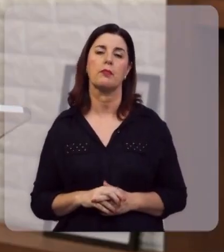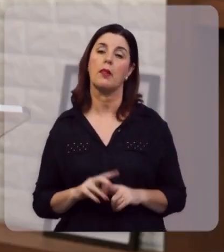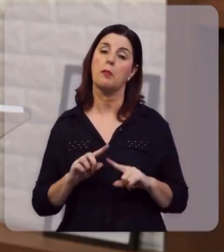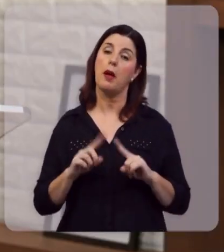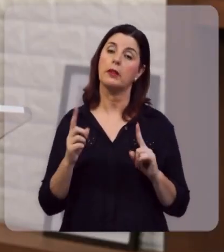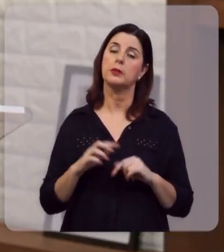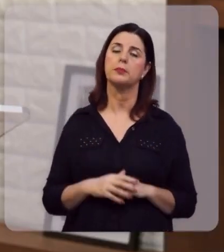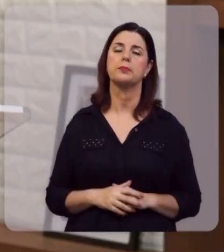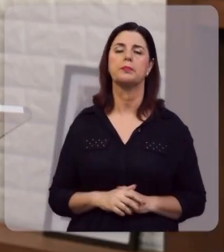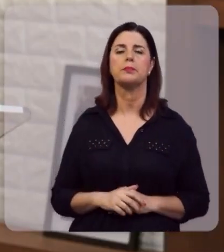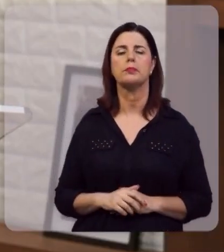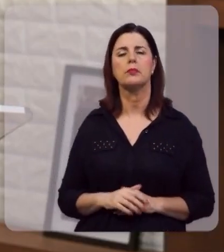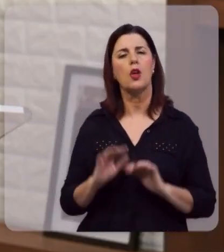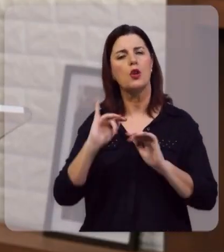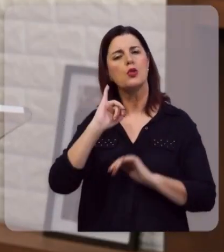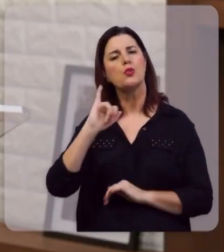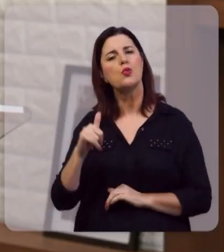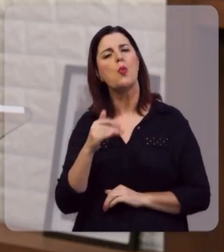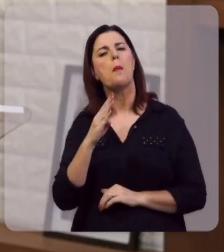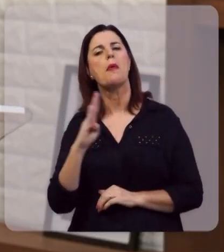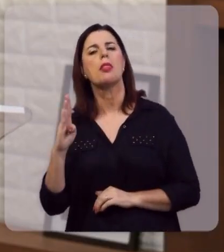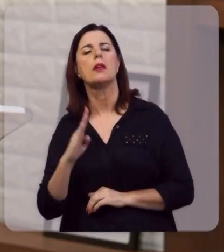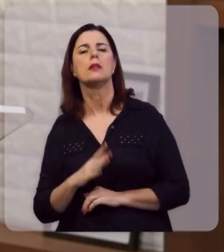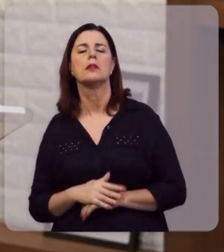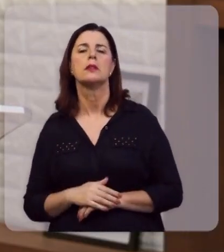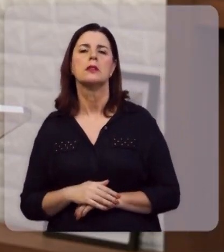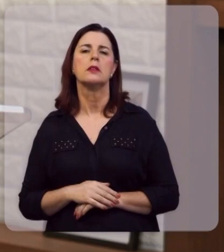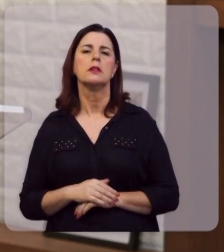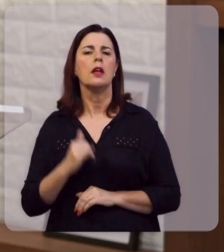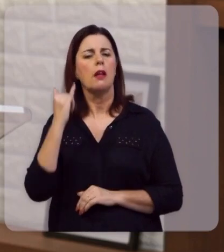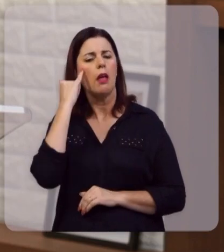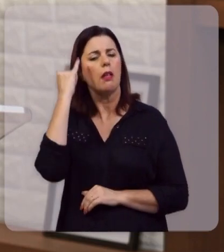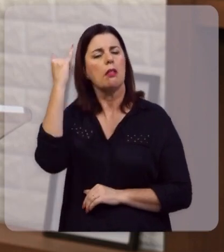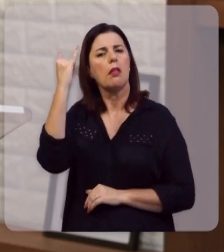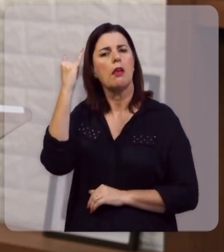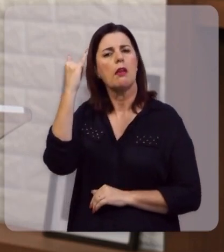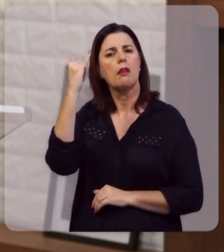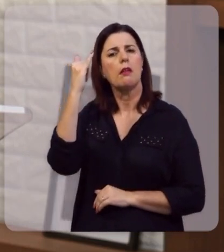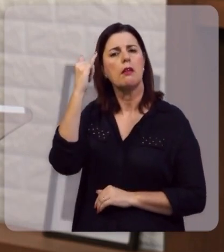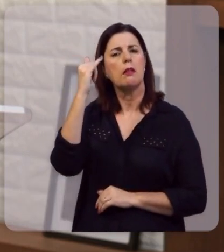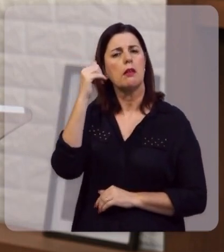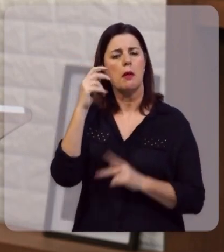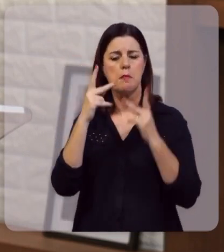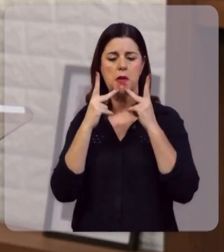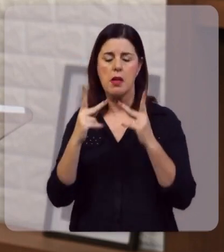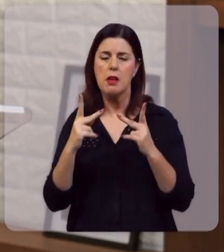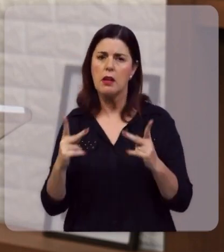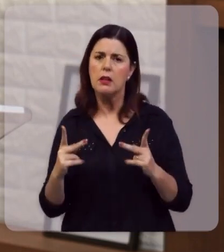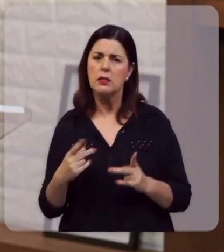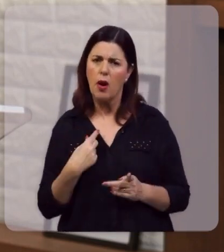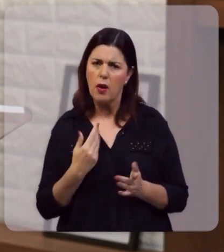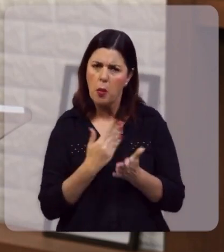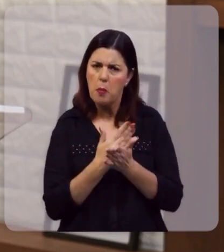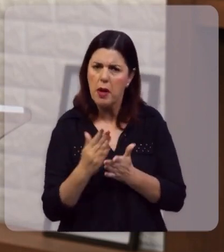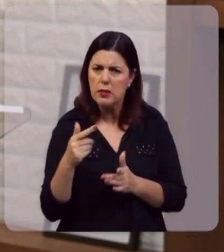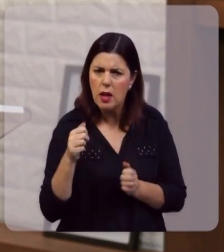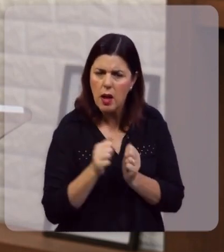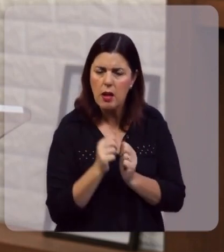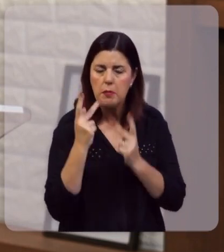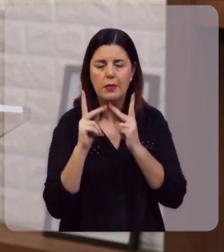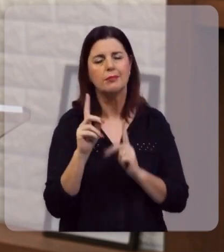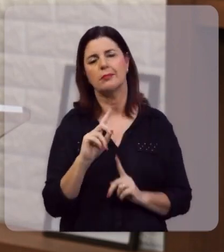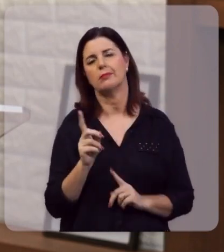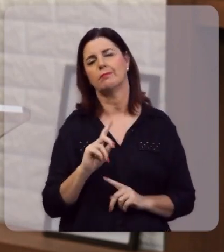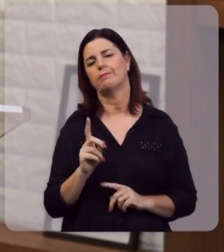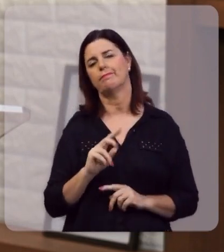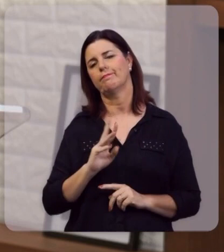Porém, João Batista inventou essa mensagem? Ele é a fonte da mensagem?